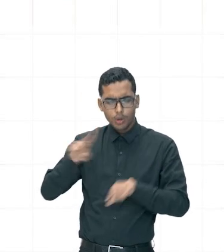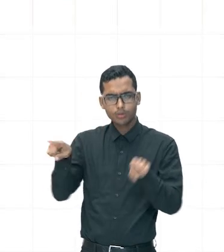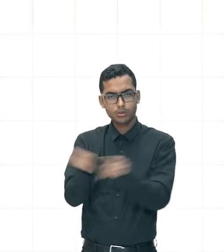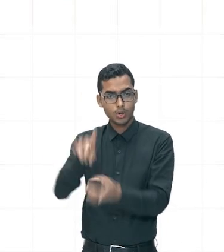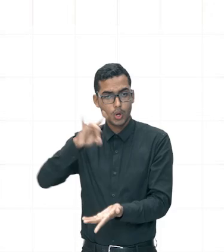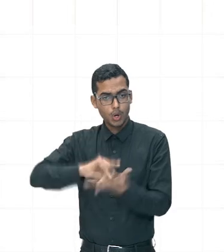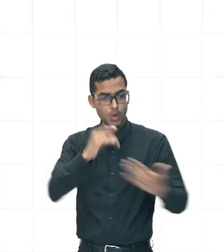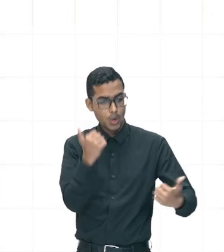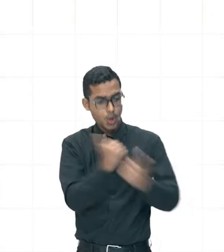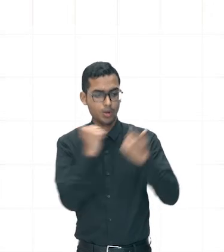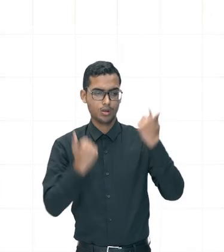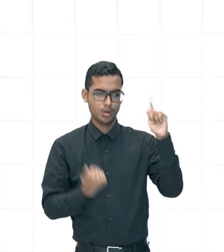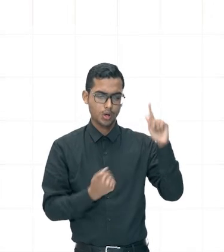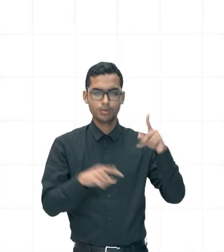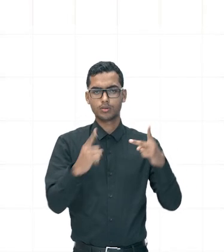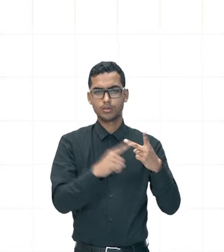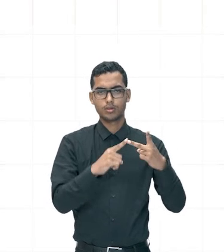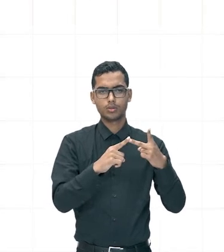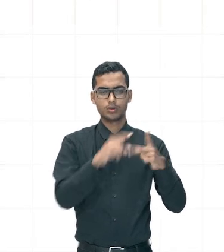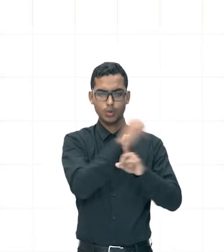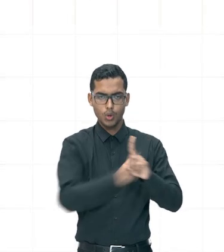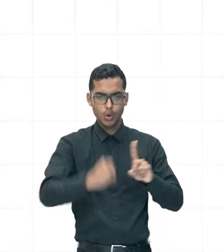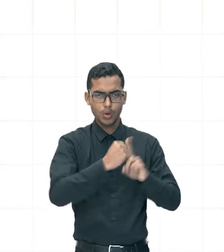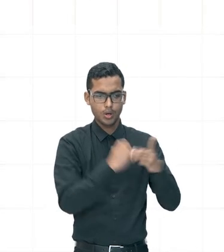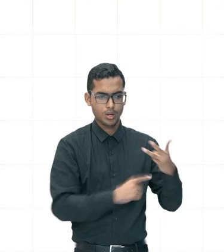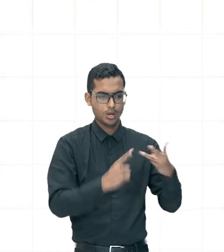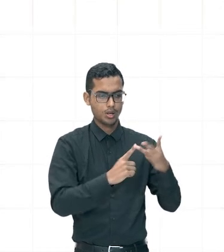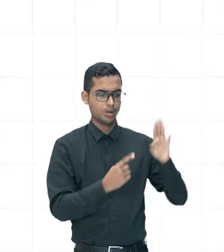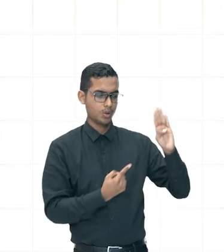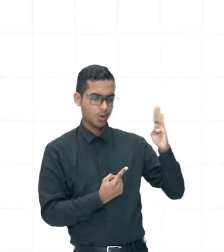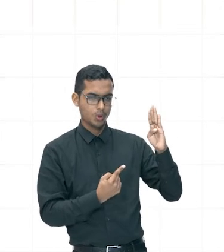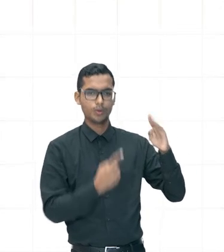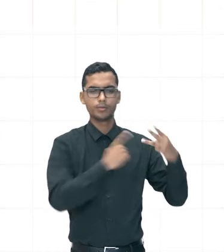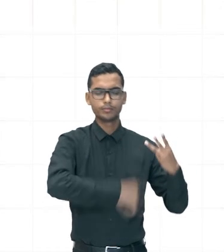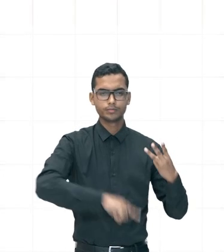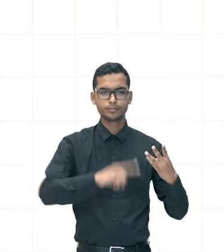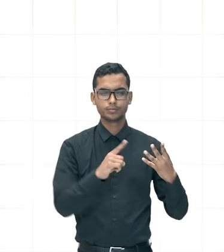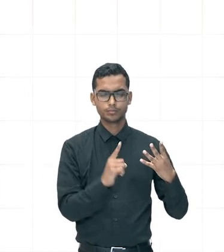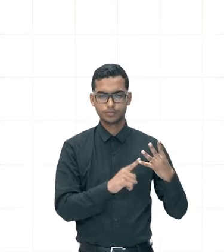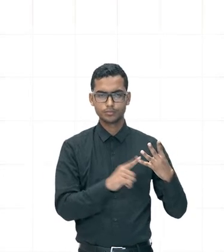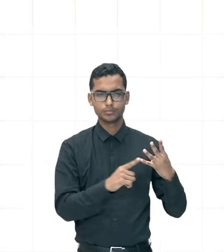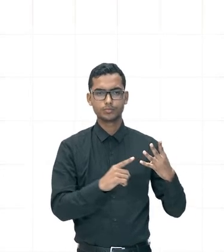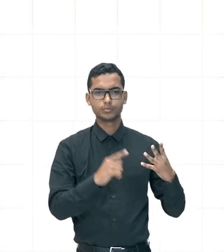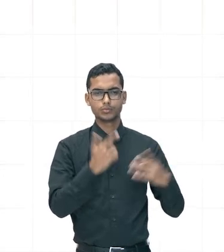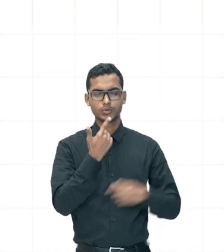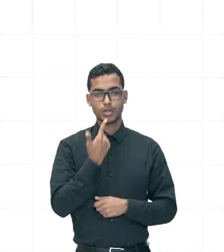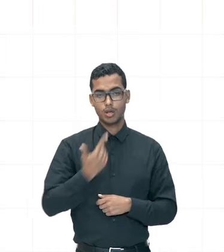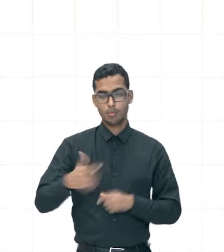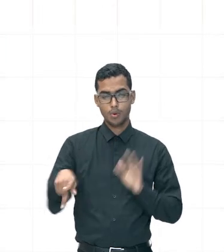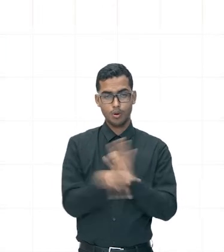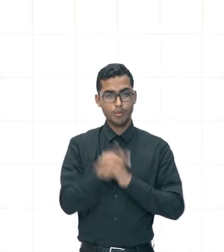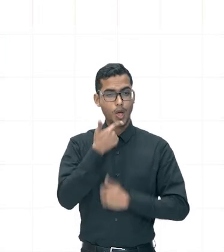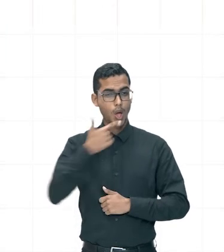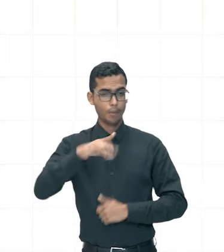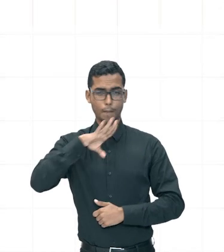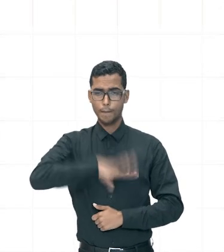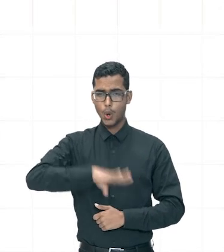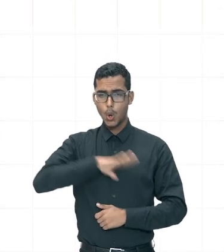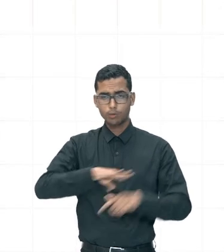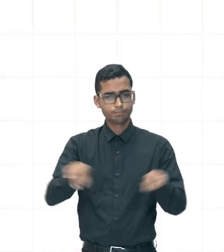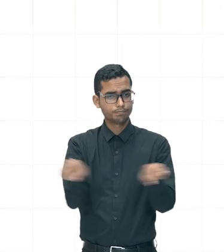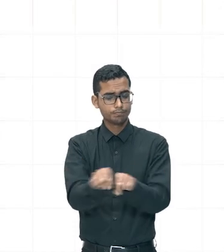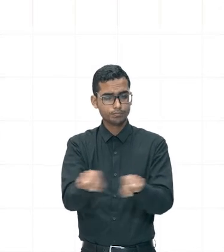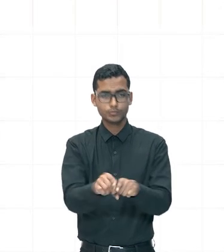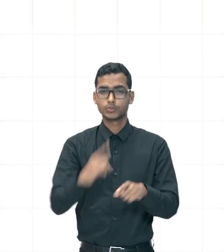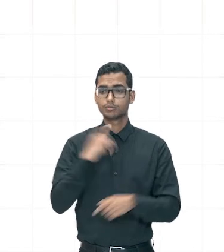geografia, da sociologia, da biologia, da língua portuguesa, enfim. É importante ele ter apoio de todas